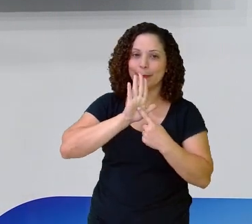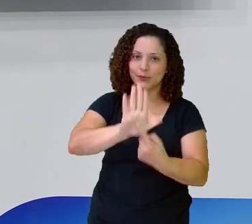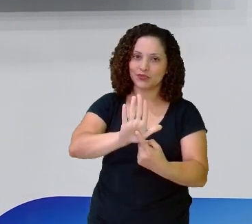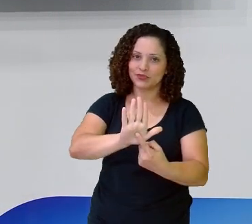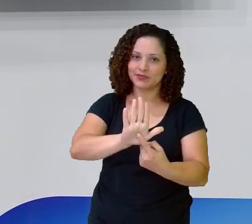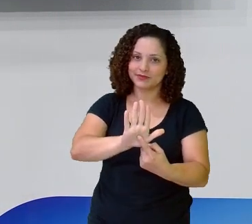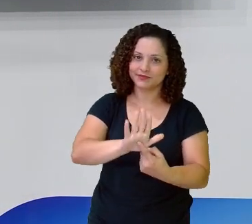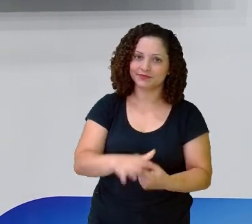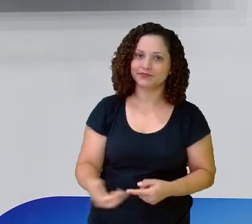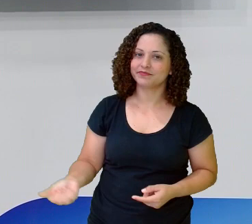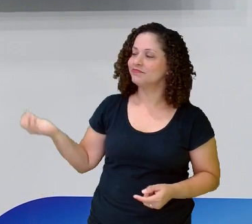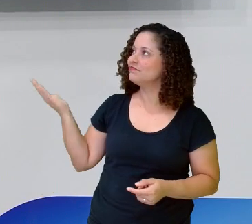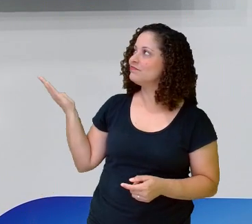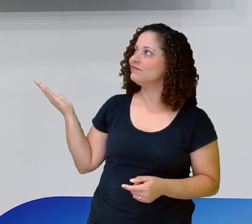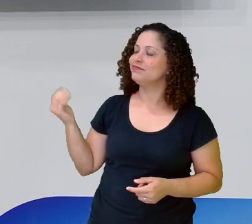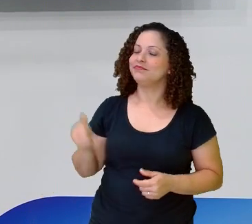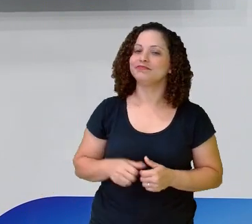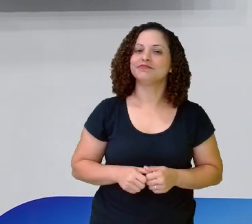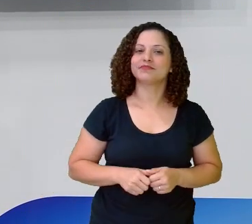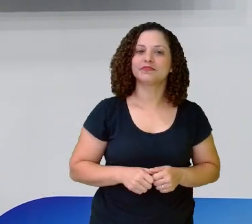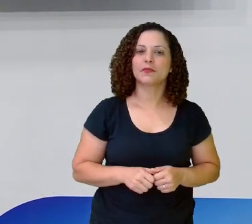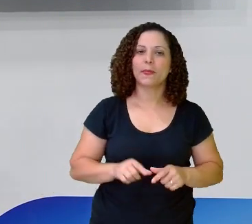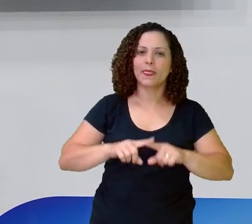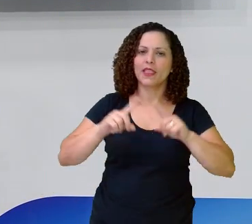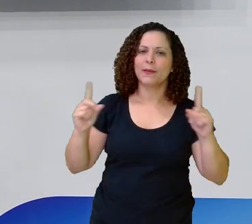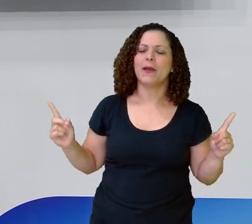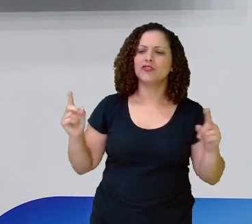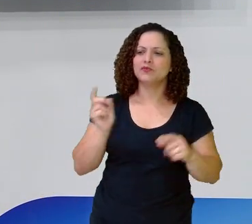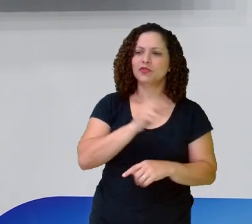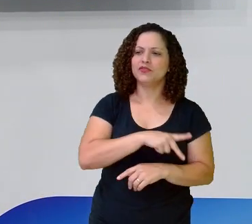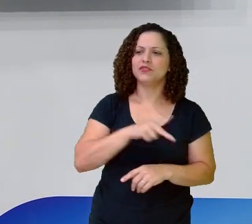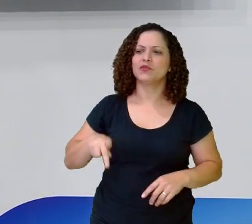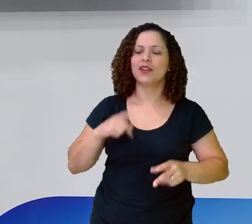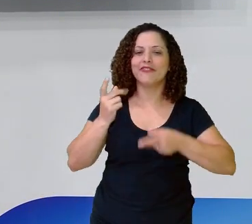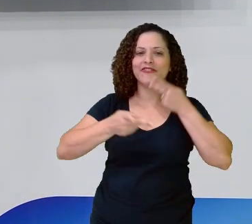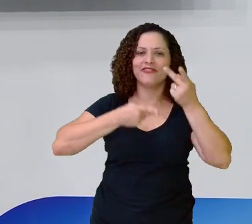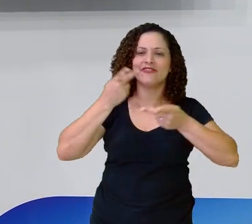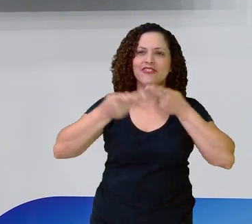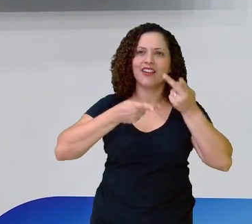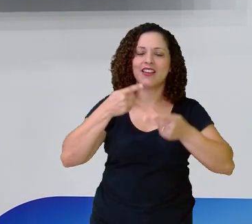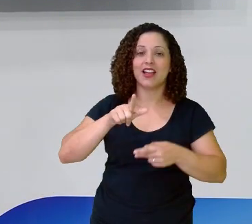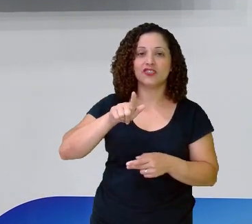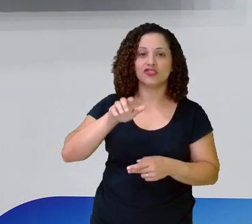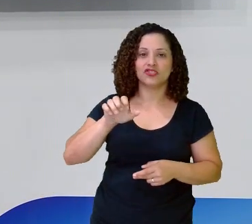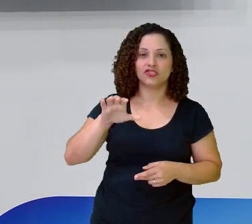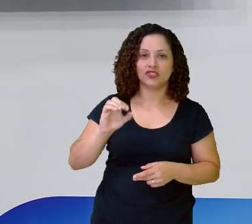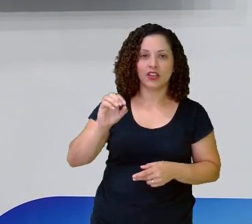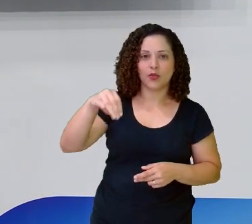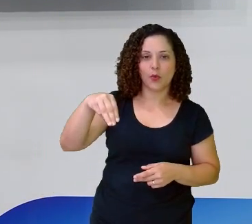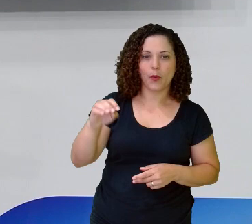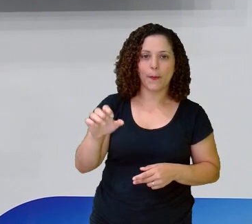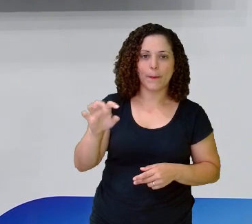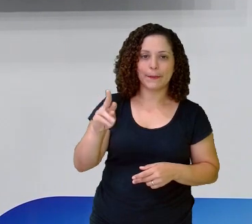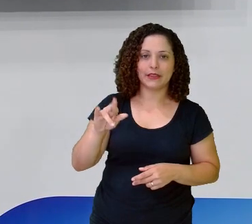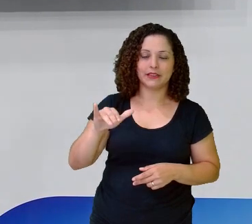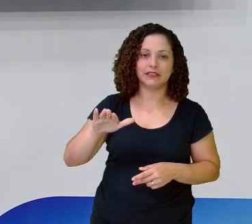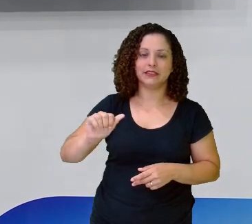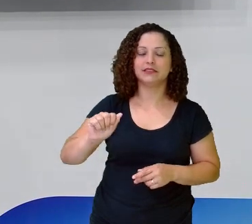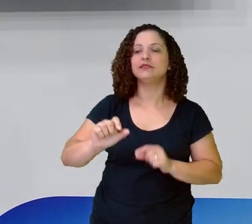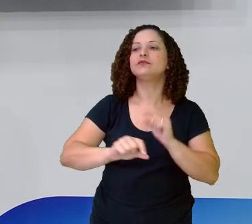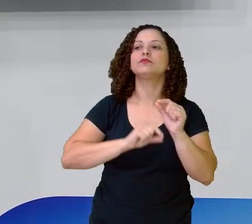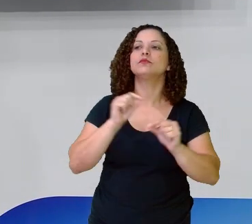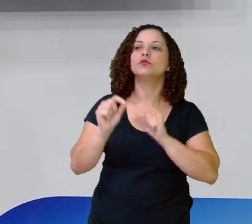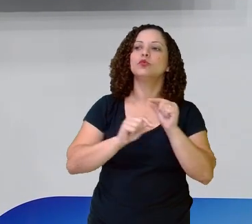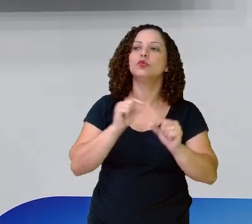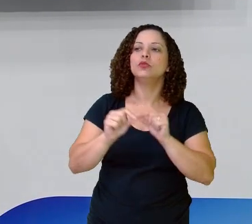formas geométricas. Professora, mas quando a senhora fala de geometria, quando a senhora fala de sólidos geométricos, a